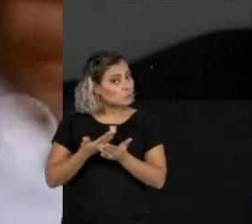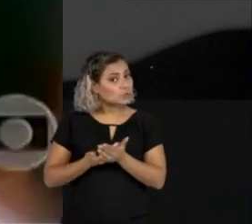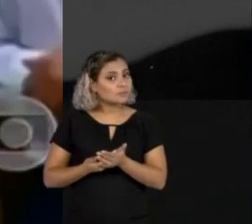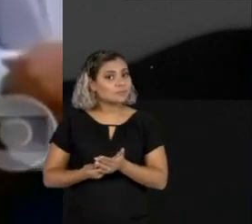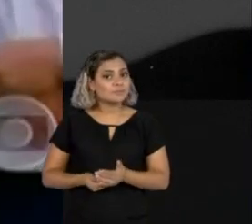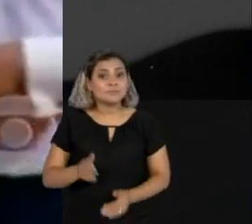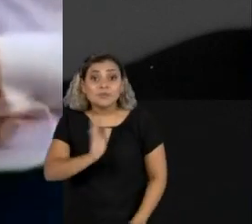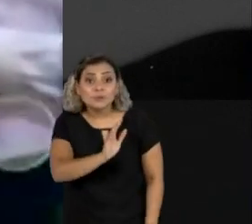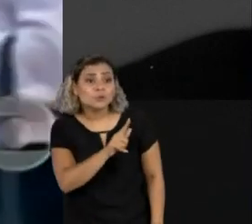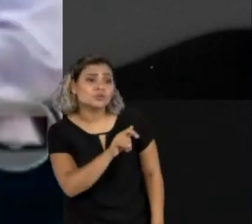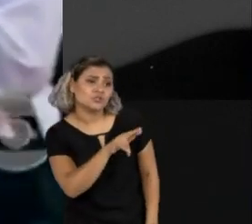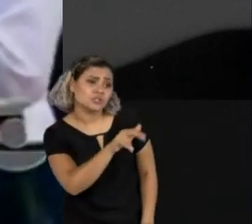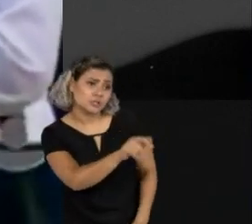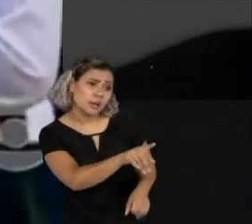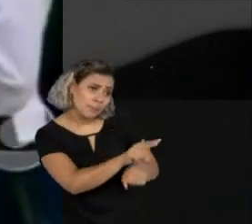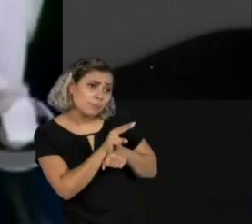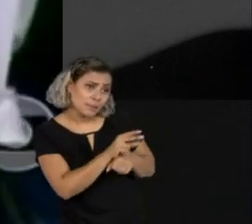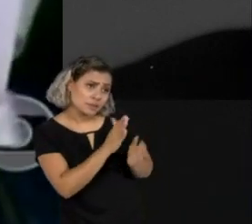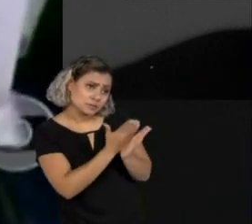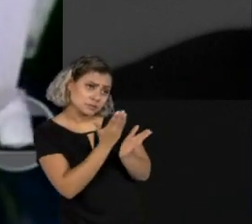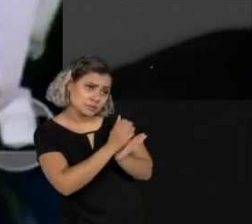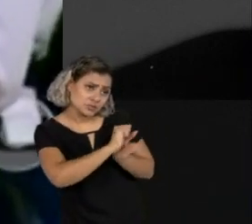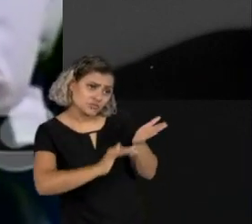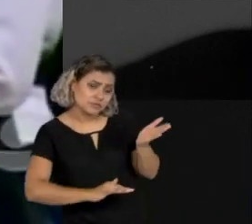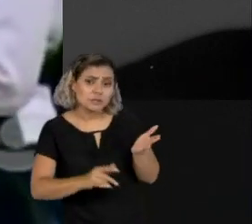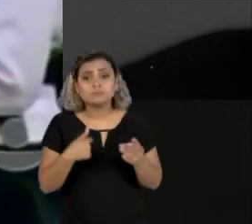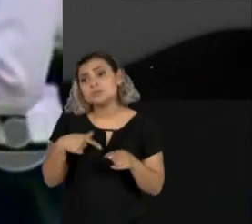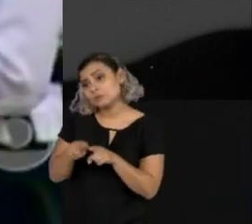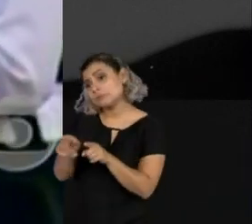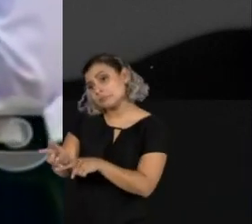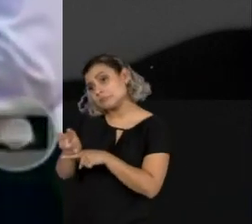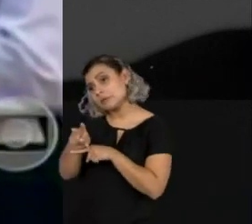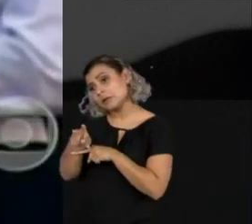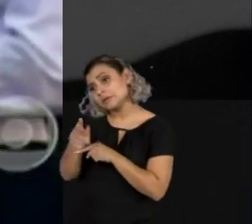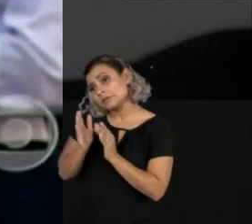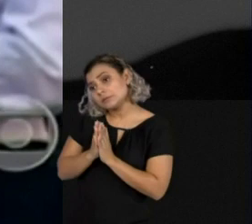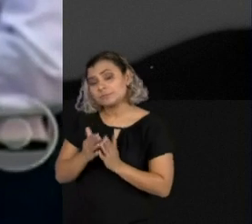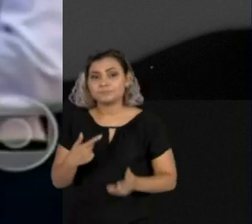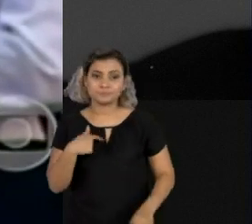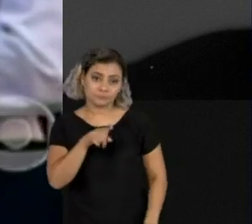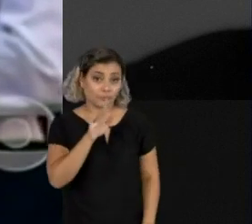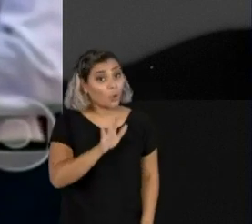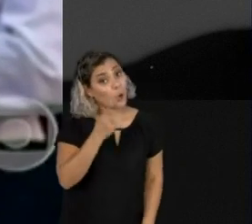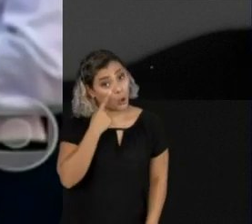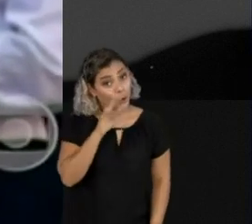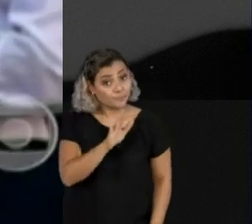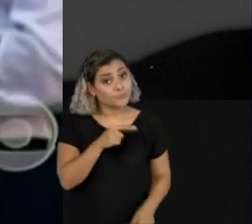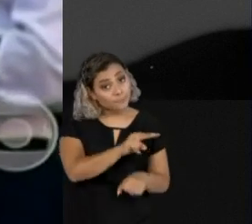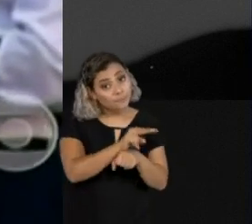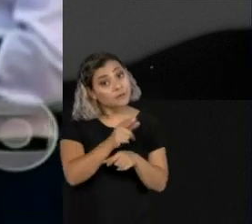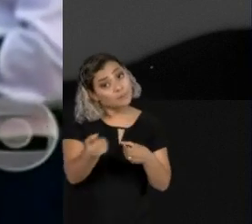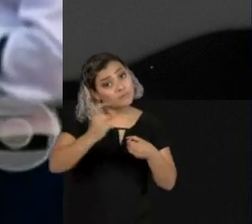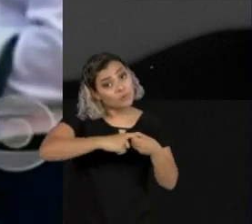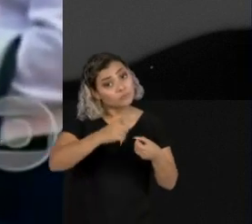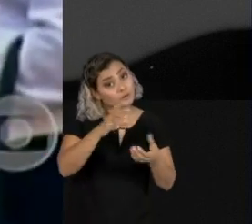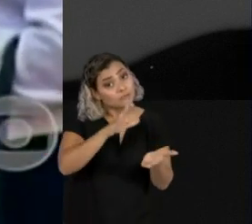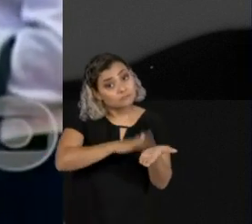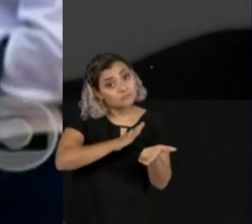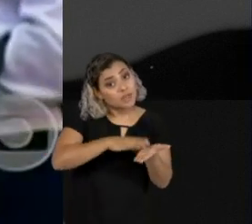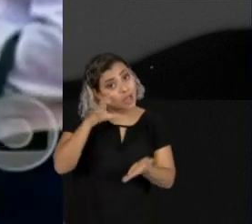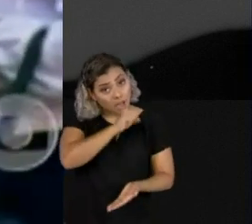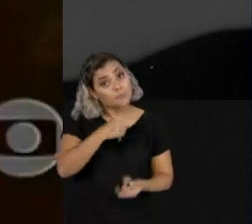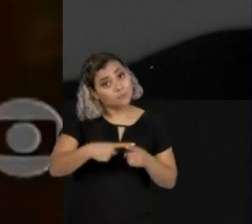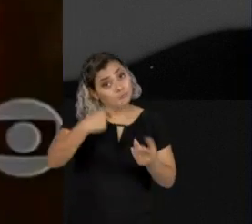Ô, Gina, você me empresta a sua lição? Eu também tô precisando, Gina. Olha, eu empresto, hein? Mas tem que me devolver logo que essa batina